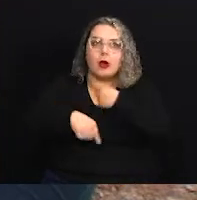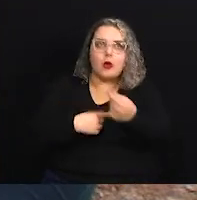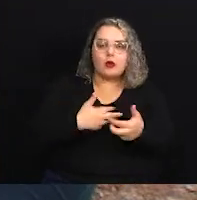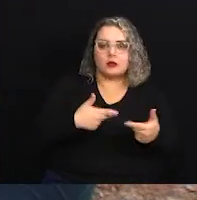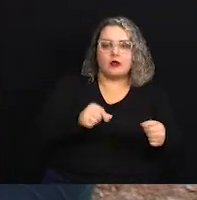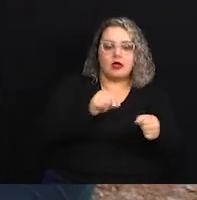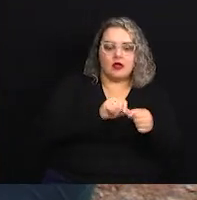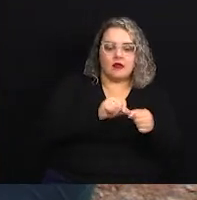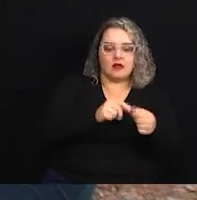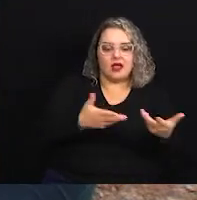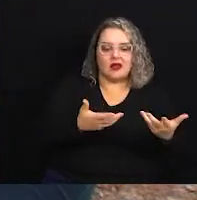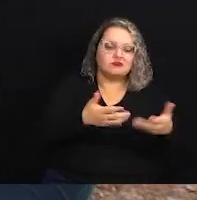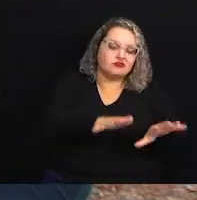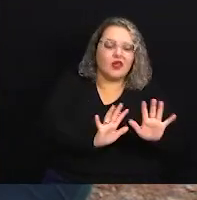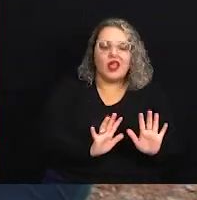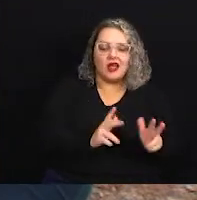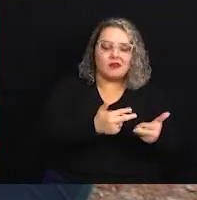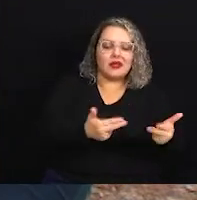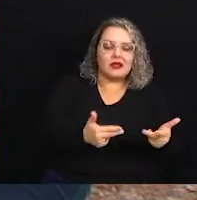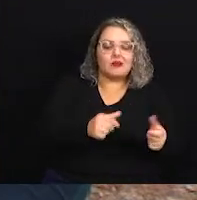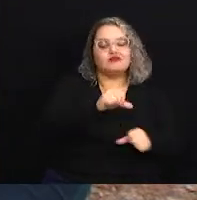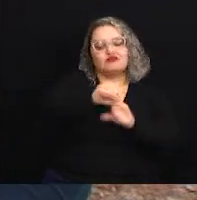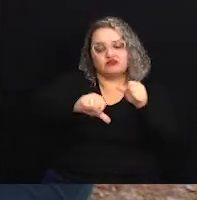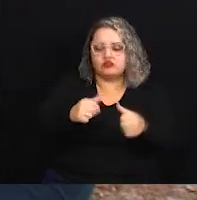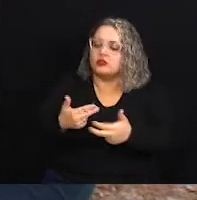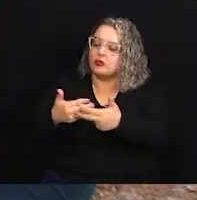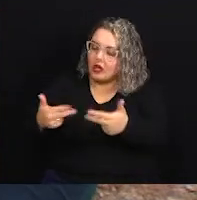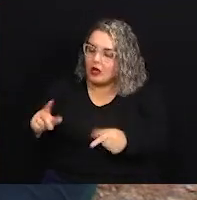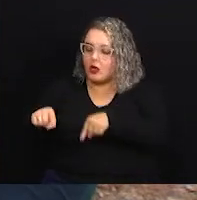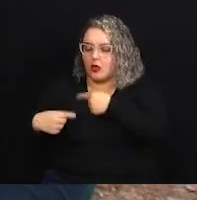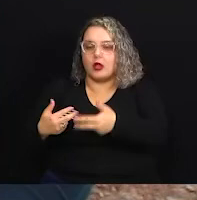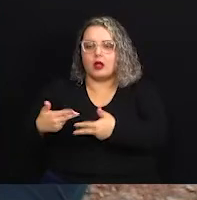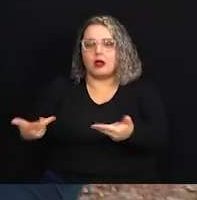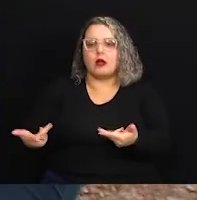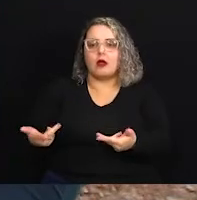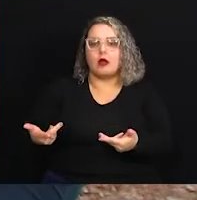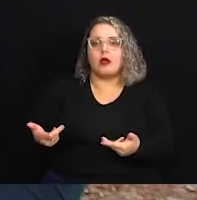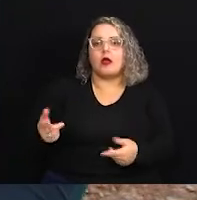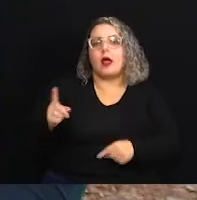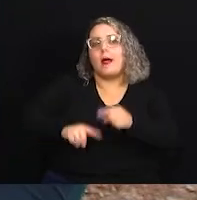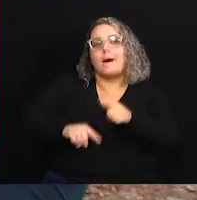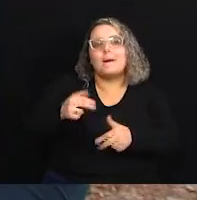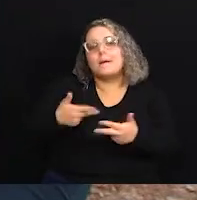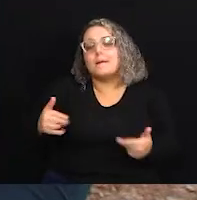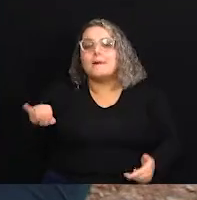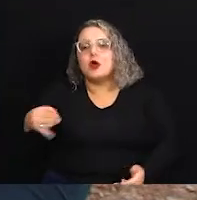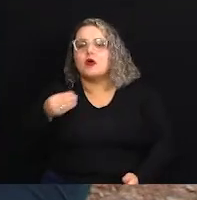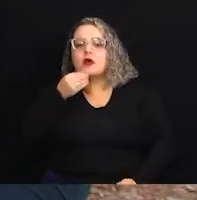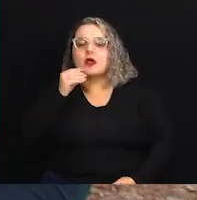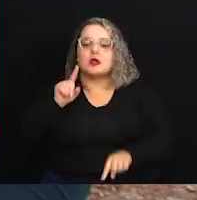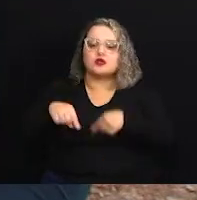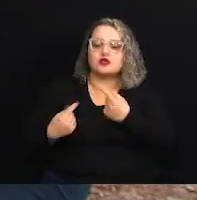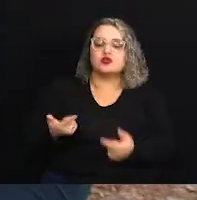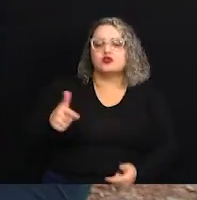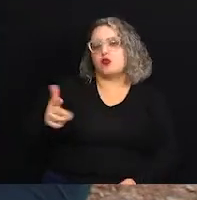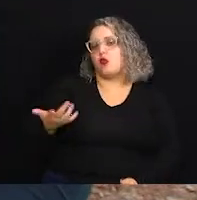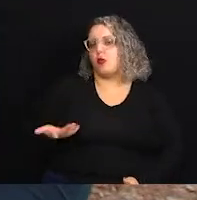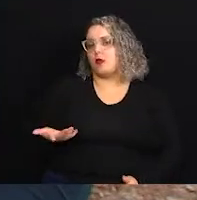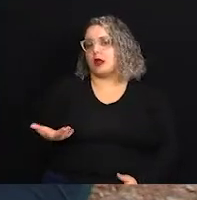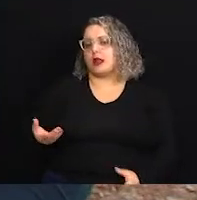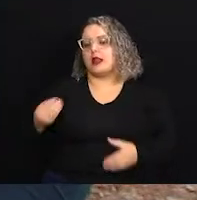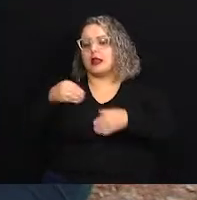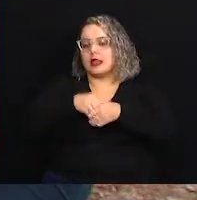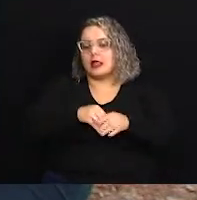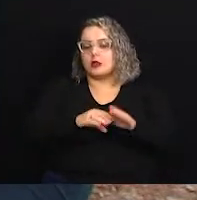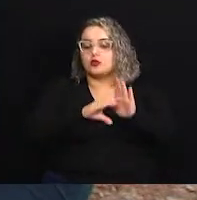coisa. E quando a gente fala em reaproveitar algum material, algum produto, por que isso é importante dentro do conceito